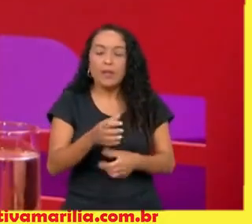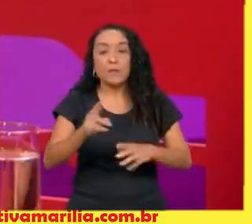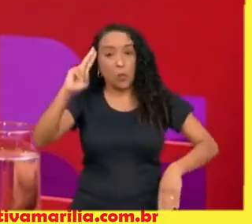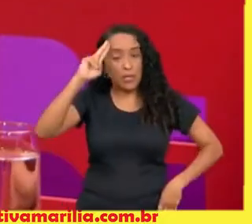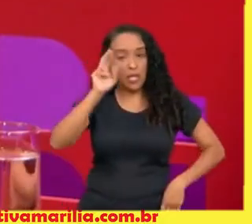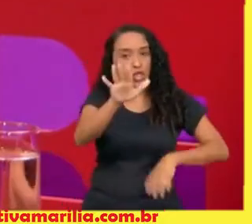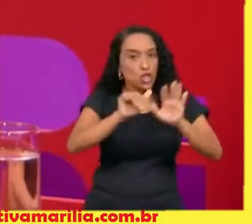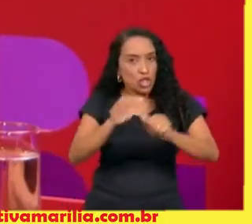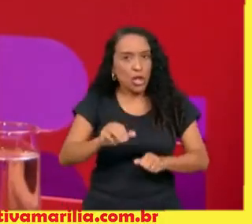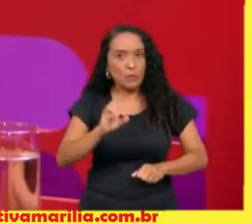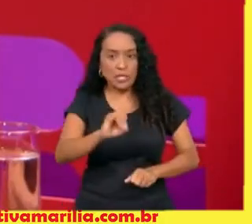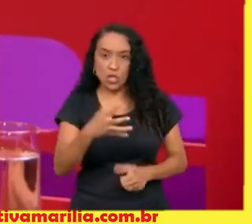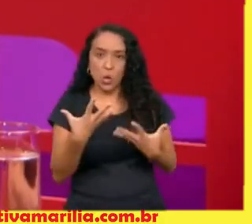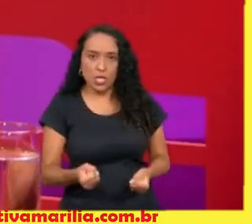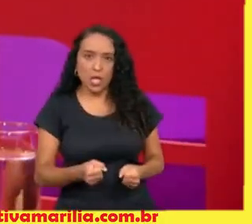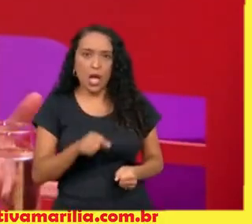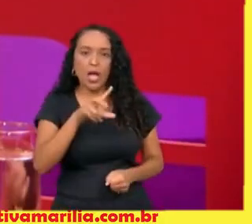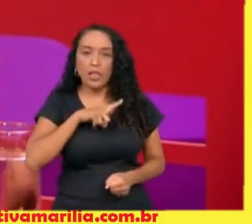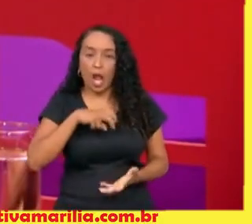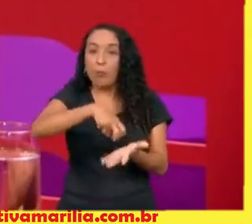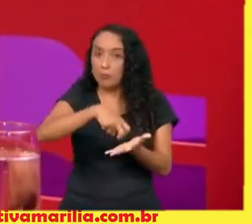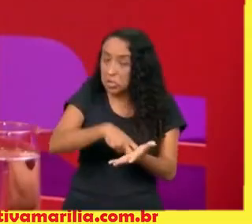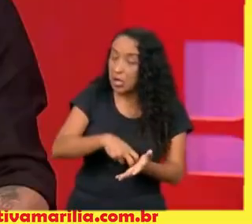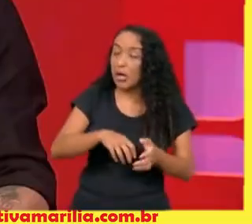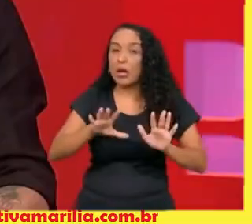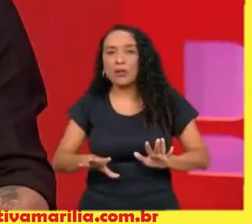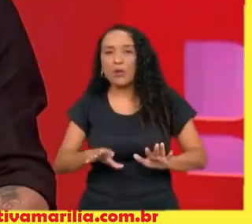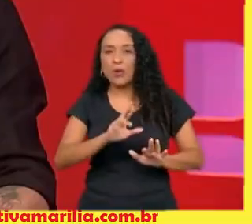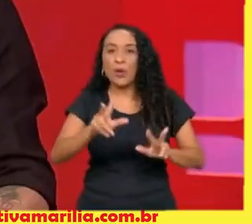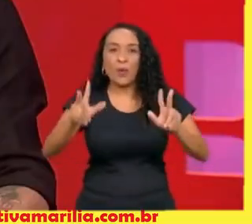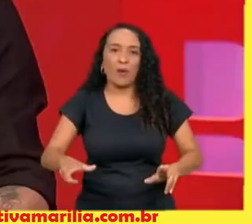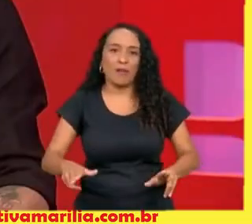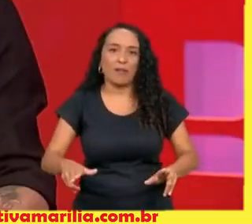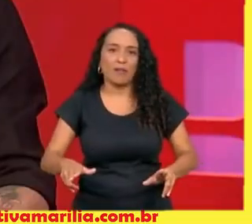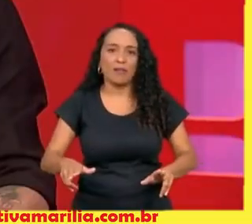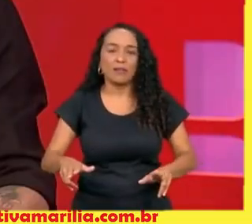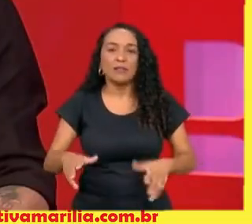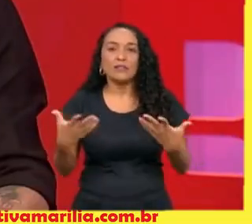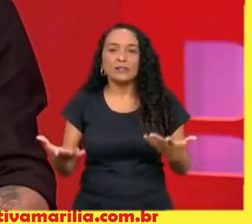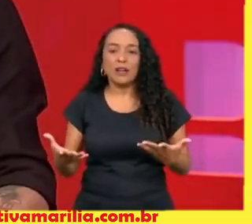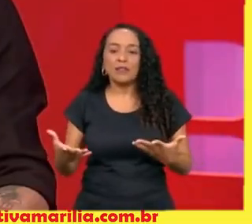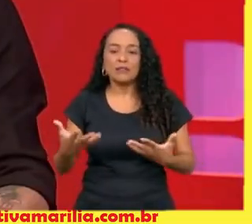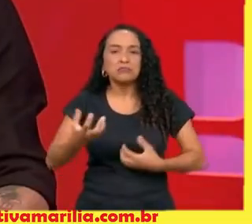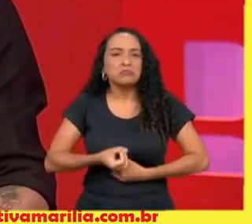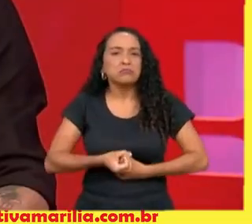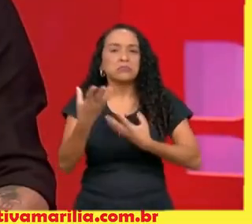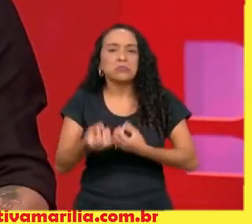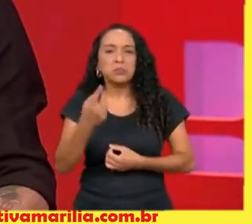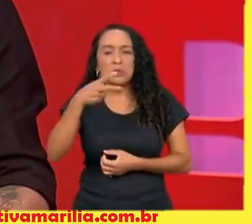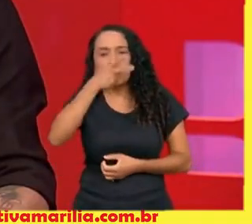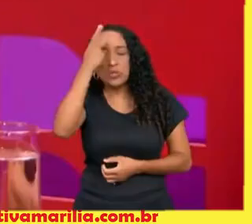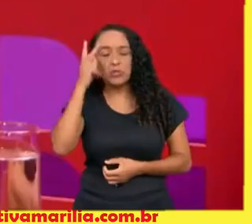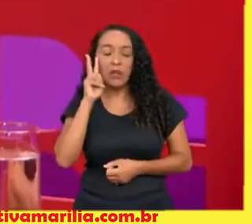aceitar, você tem uma punição. Não é a mesma coisa. Ali é totalmente espontâneo, as pessoas vão ver por